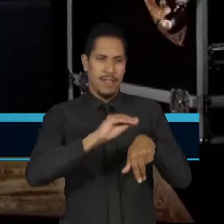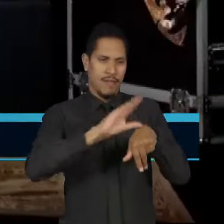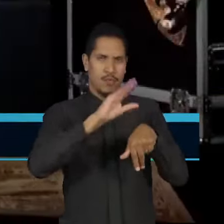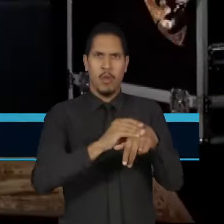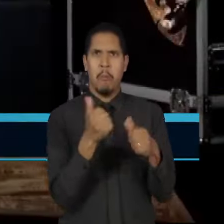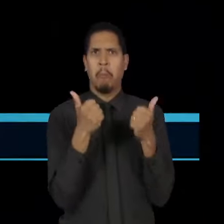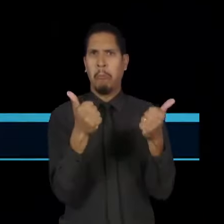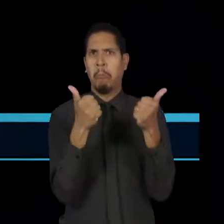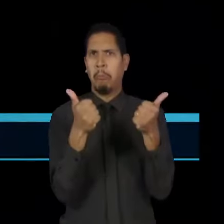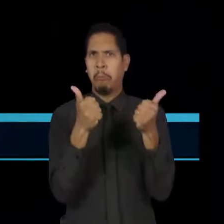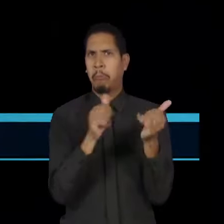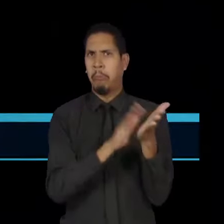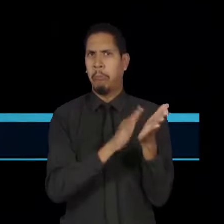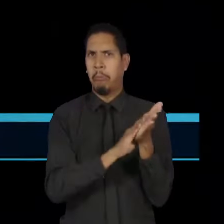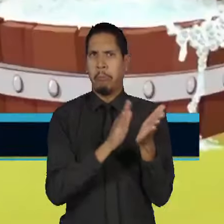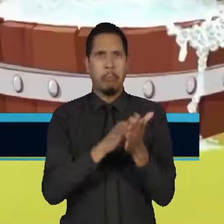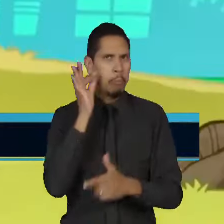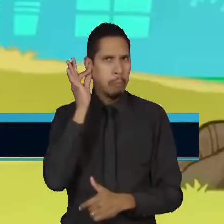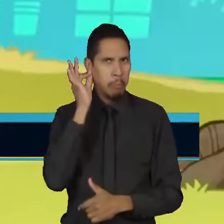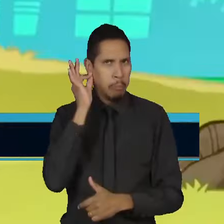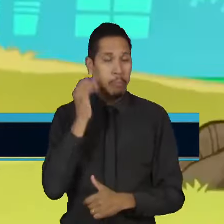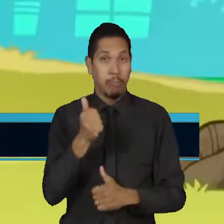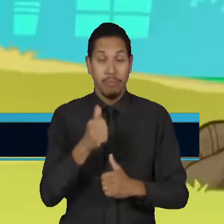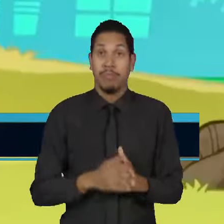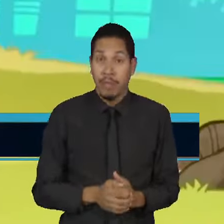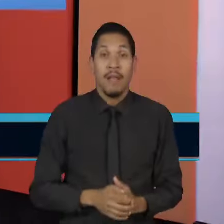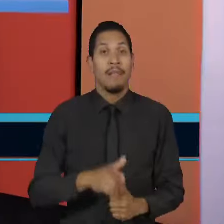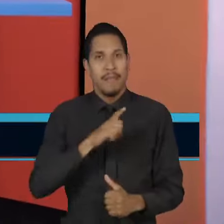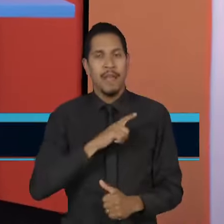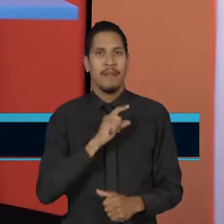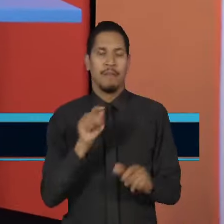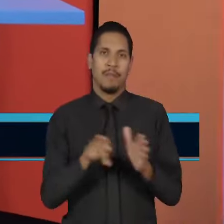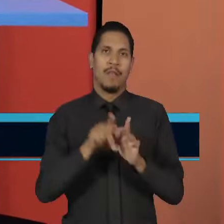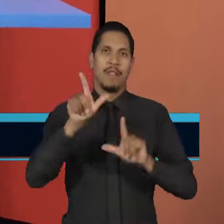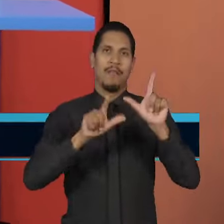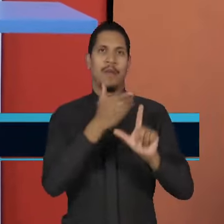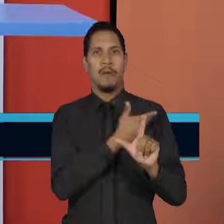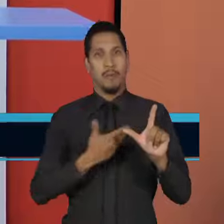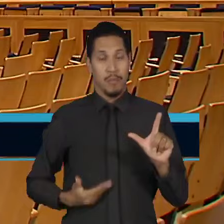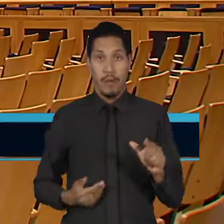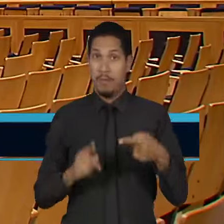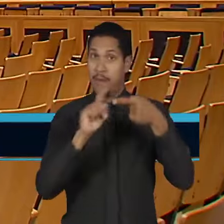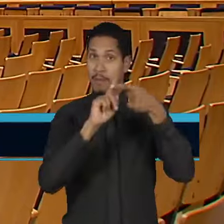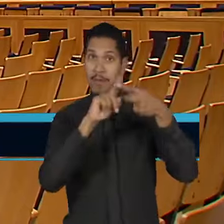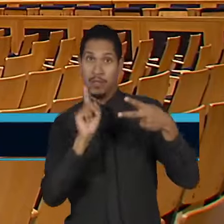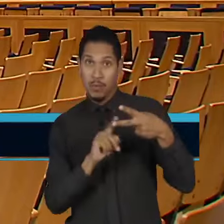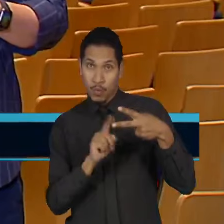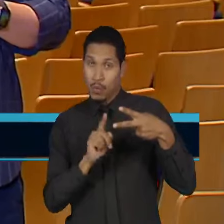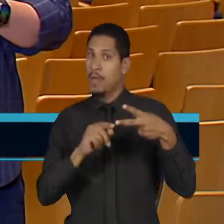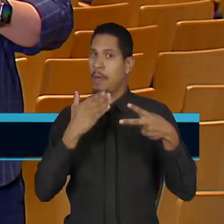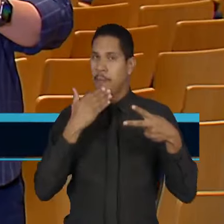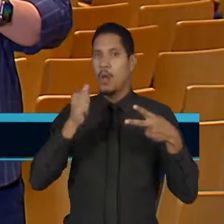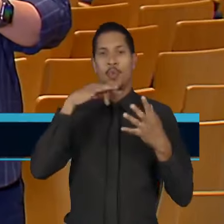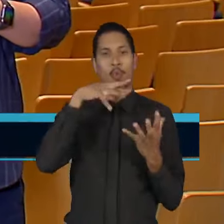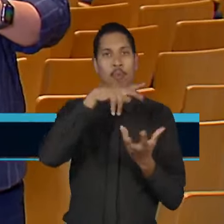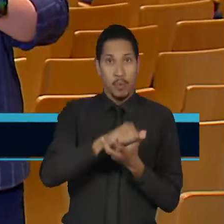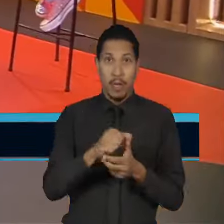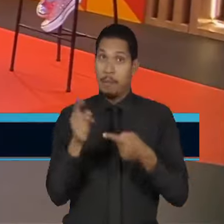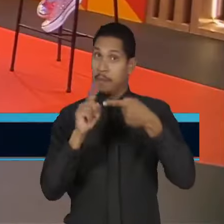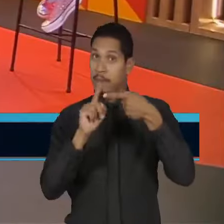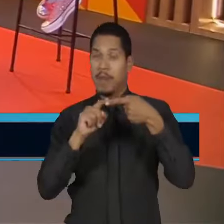da programação da TV Cultura. Como emissora pública, é a segunda mais bem avaliada do mundo, atrás apenas da